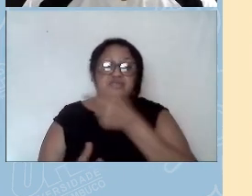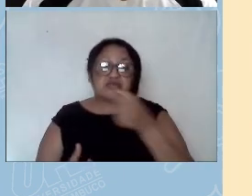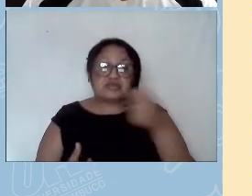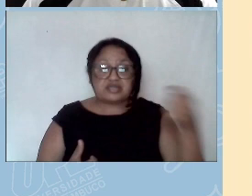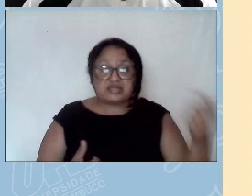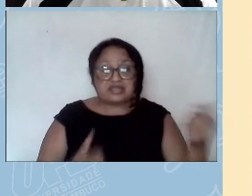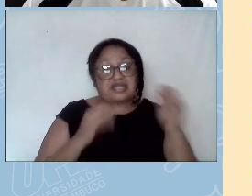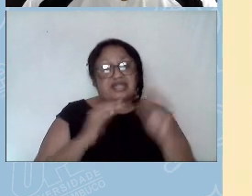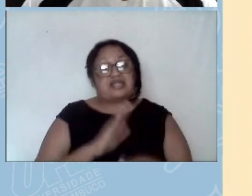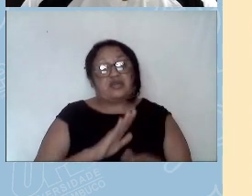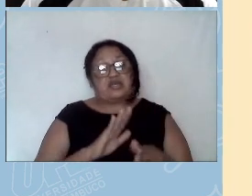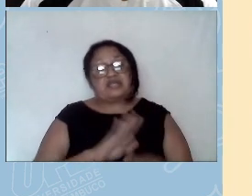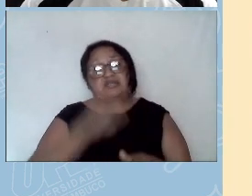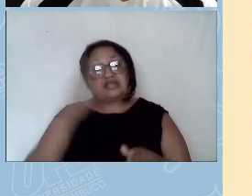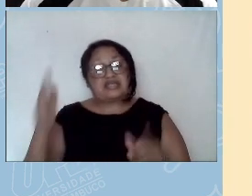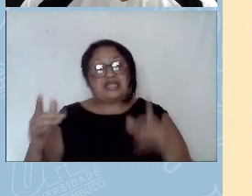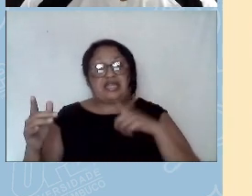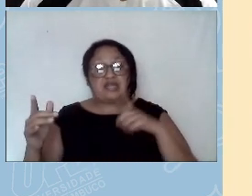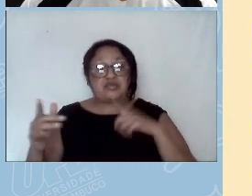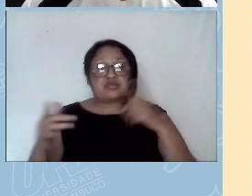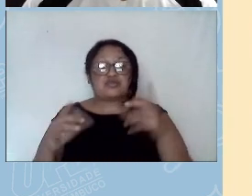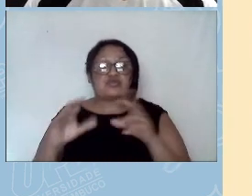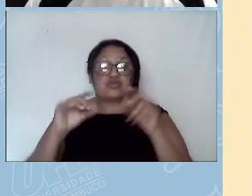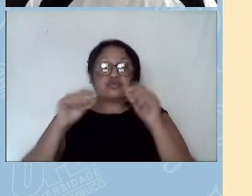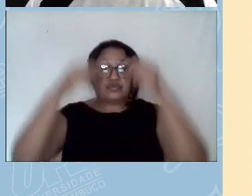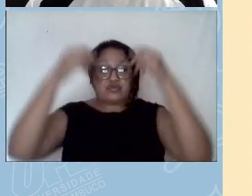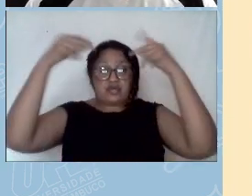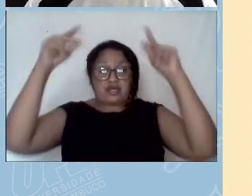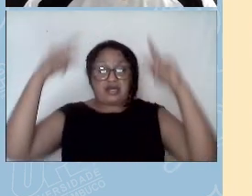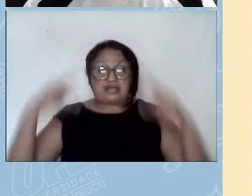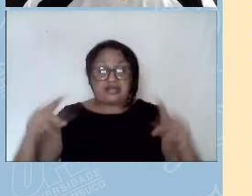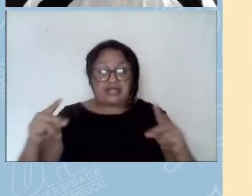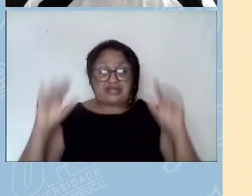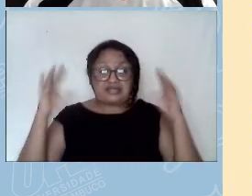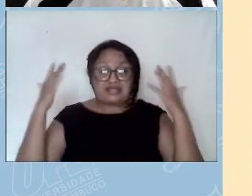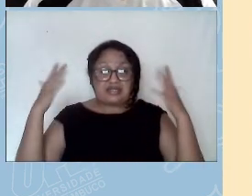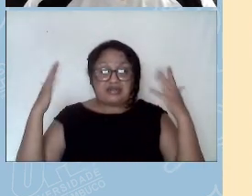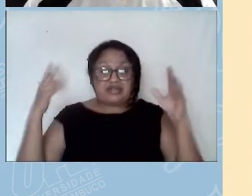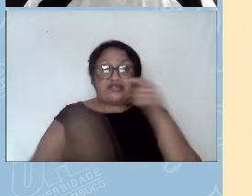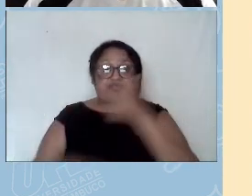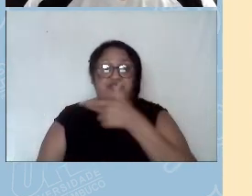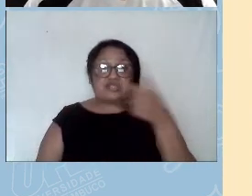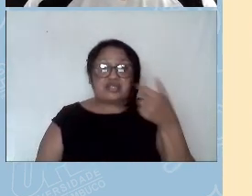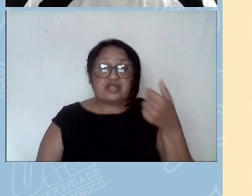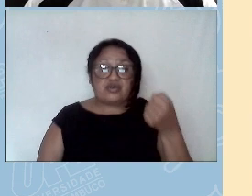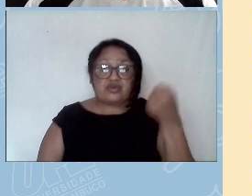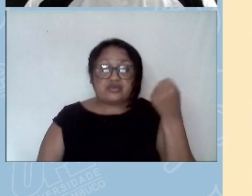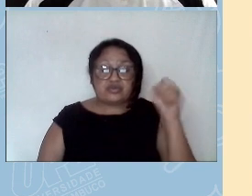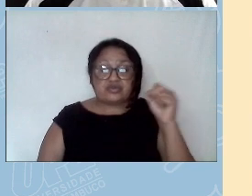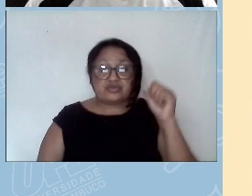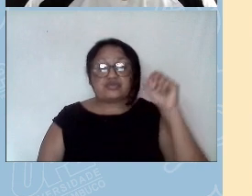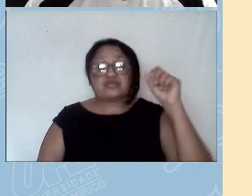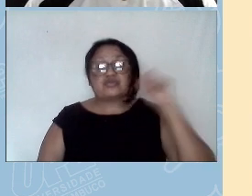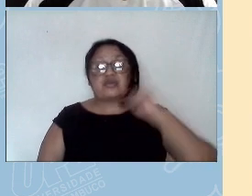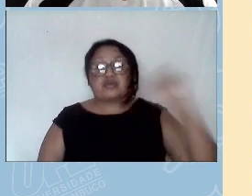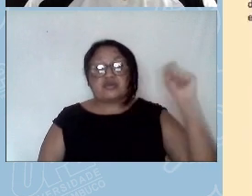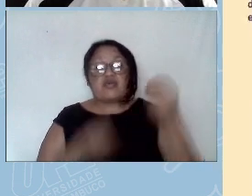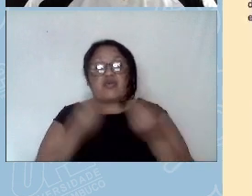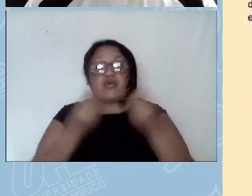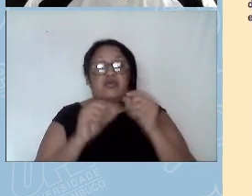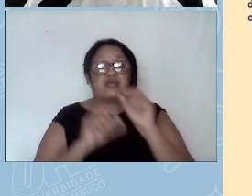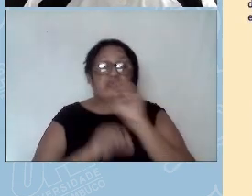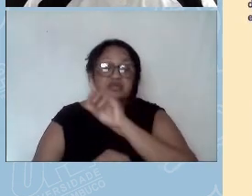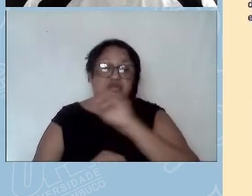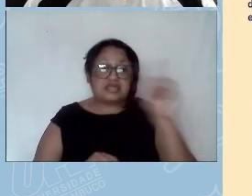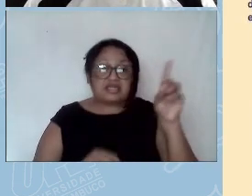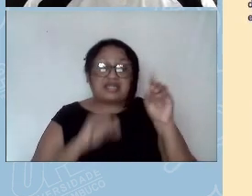um cartaz celebrando a data 28 do 4 como dia da educação para